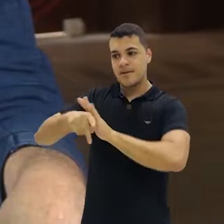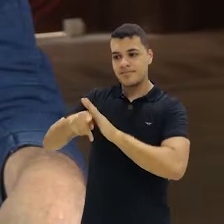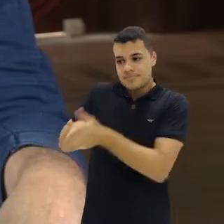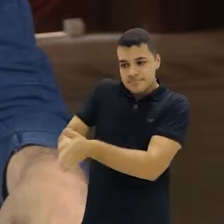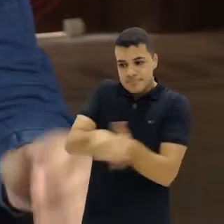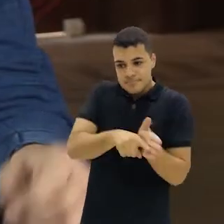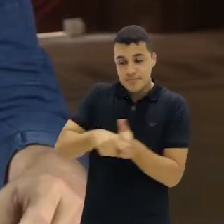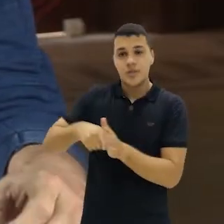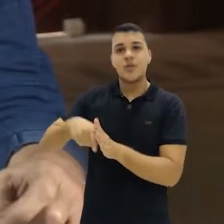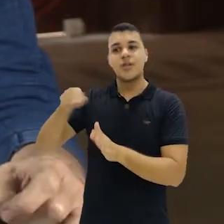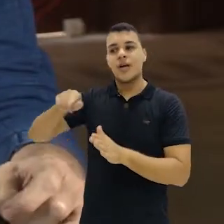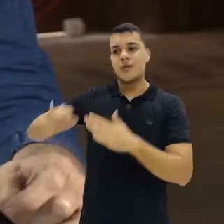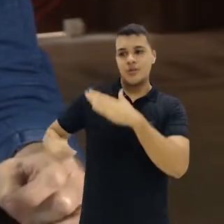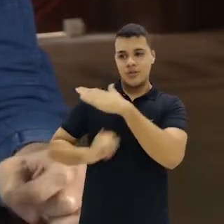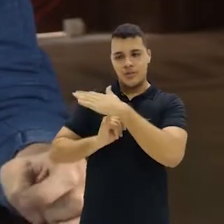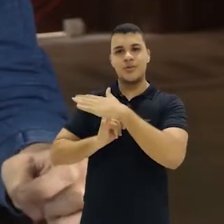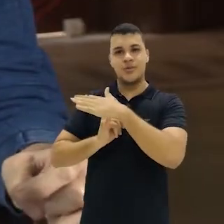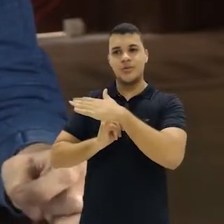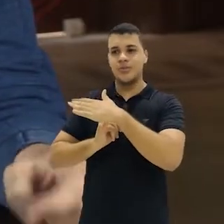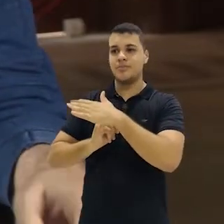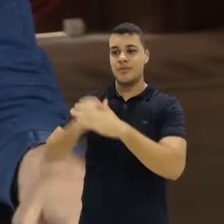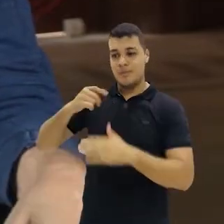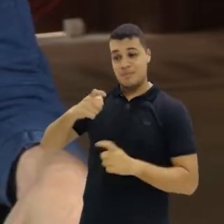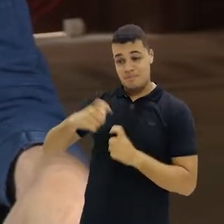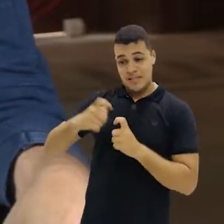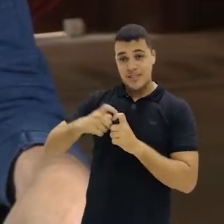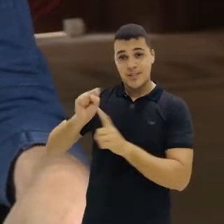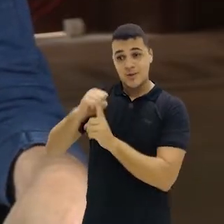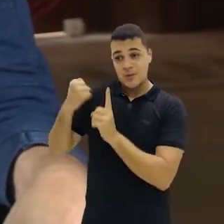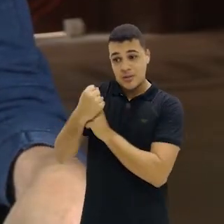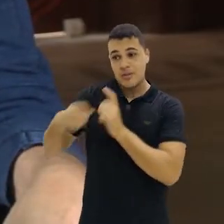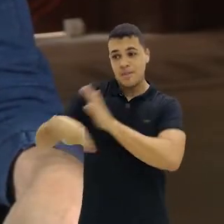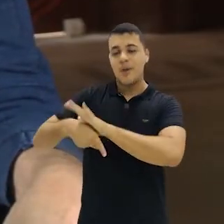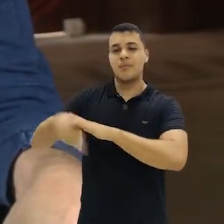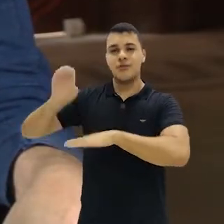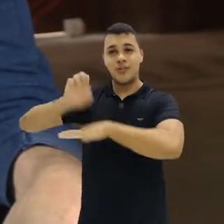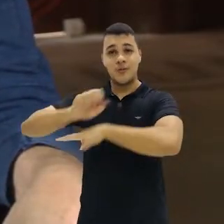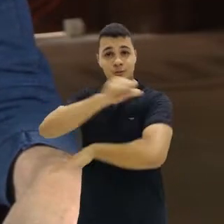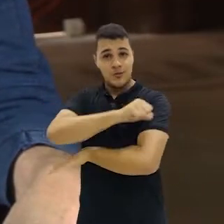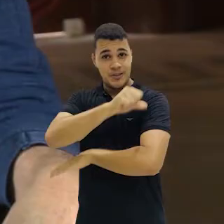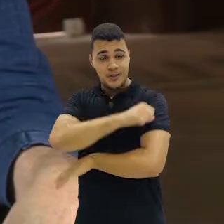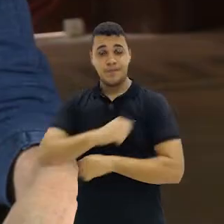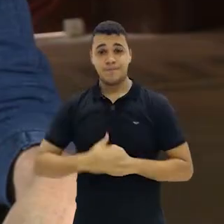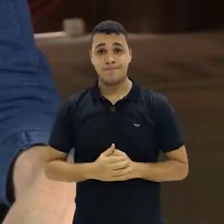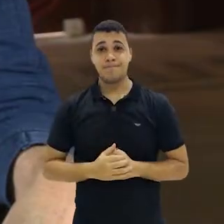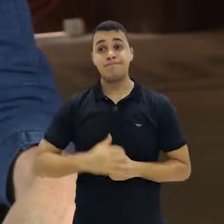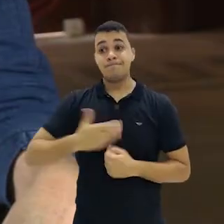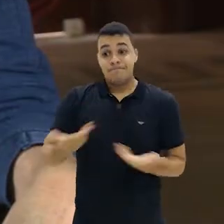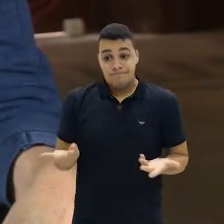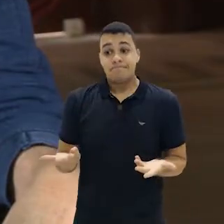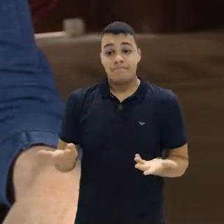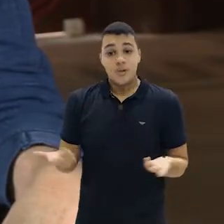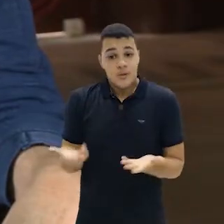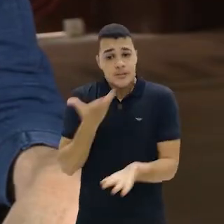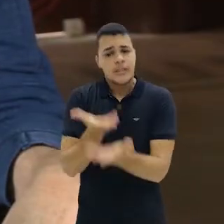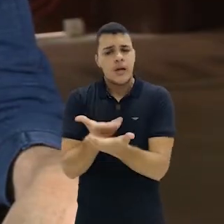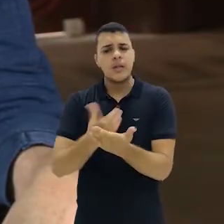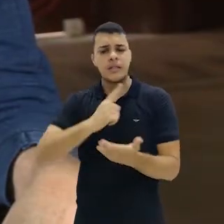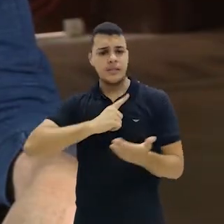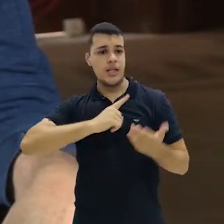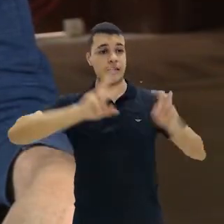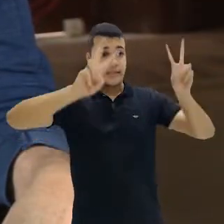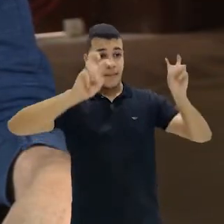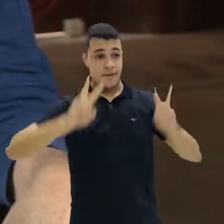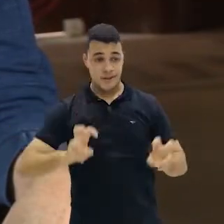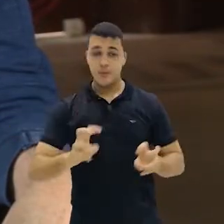Rio de Janeiro. E na aula de hoje nós vamos tratar de dois tipos de estudos epidemiológicos: os